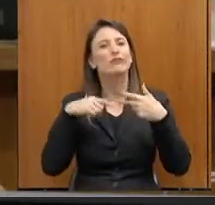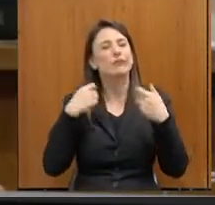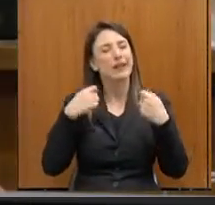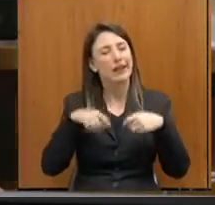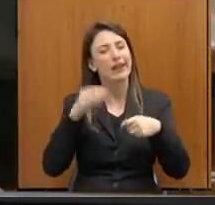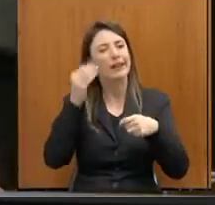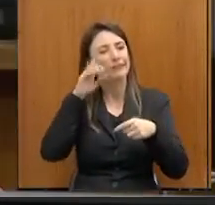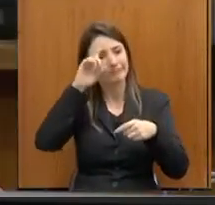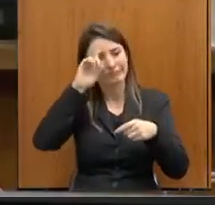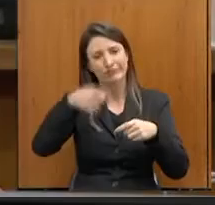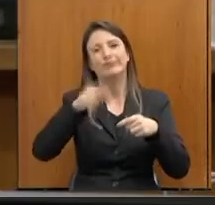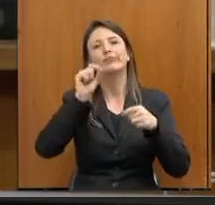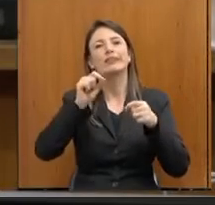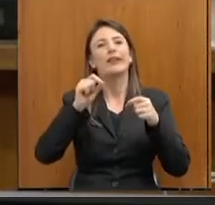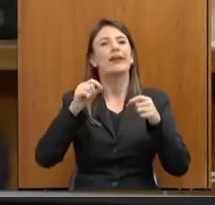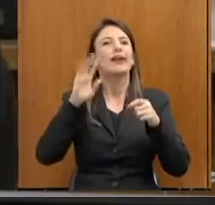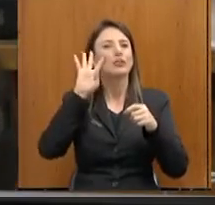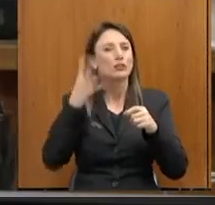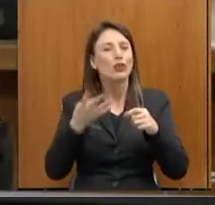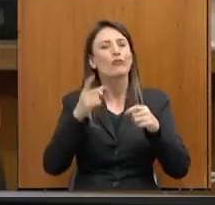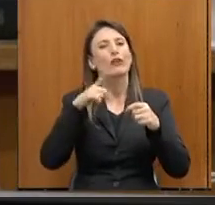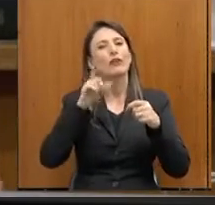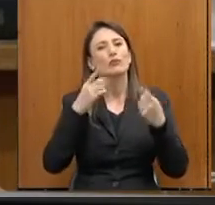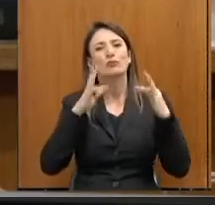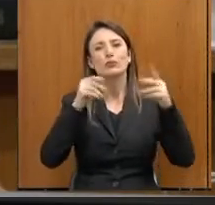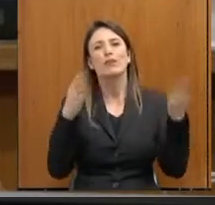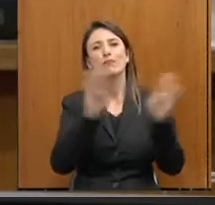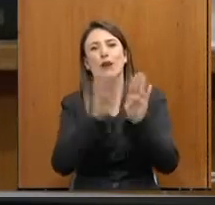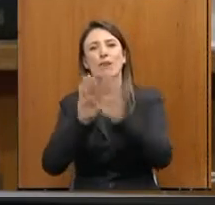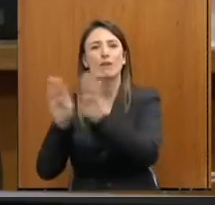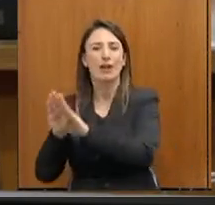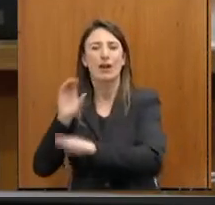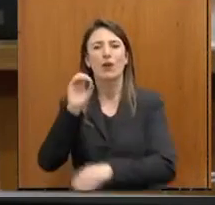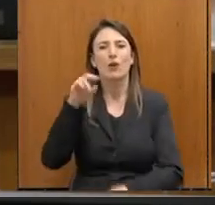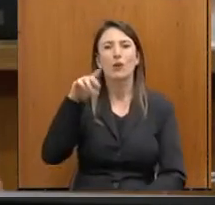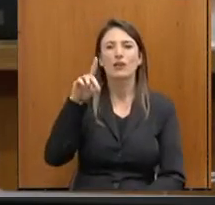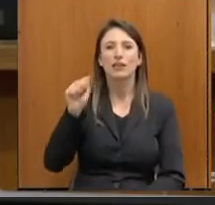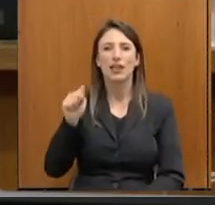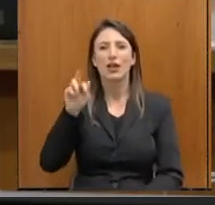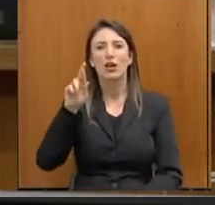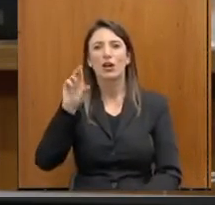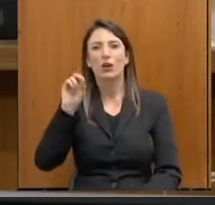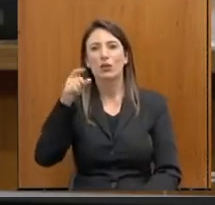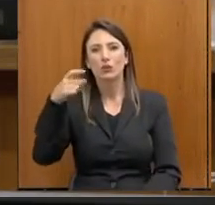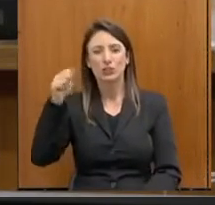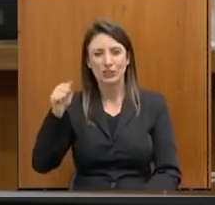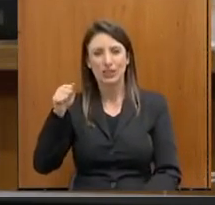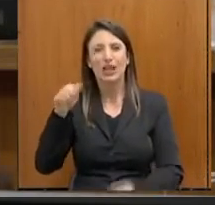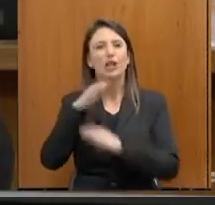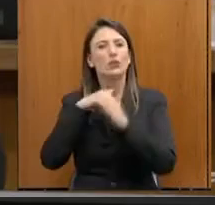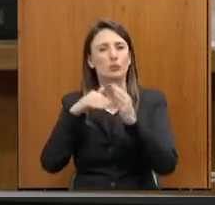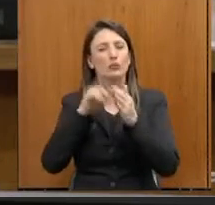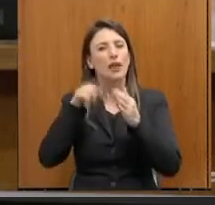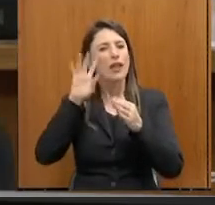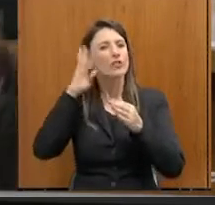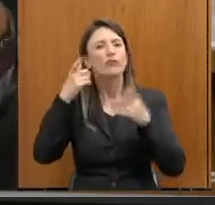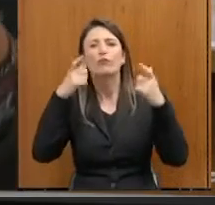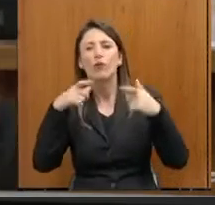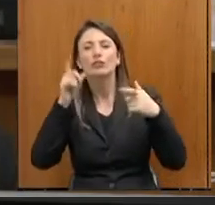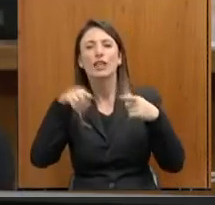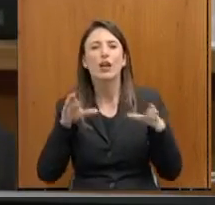que as decisões do Minas consciente as deliberativas elas ocorrem por meio do comitê extraordinário